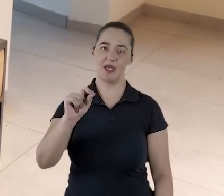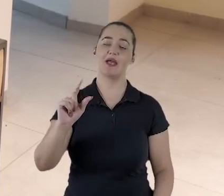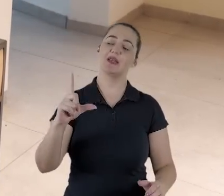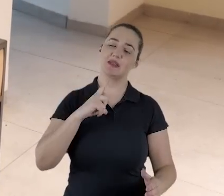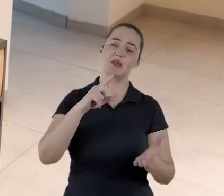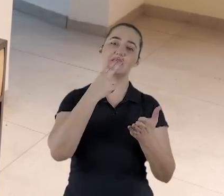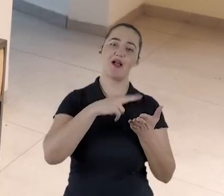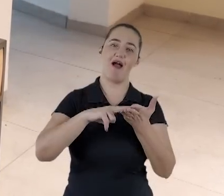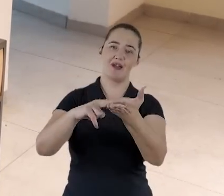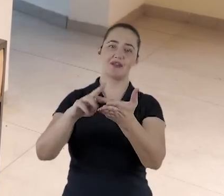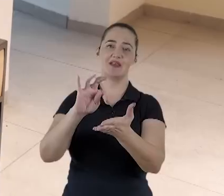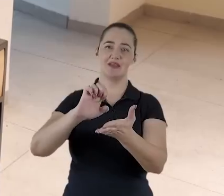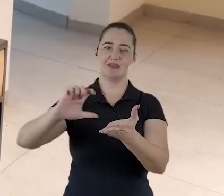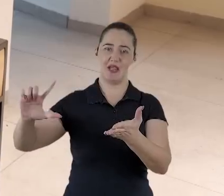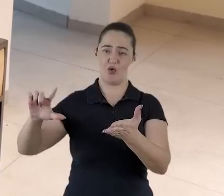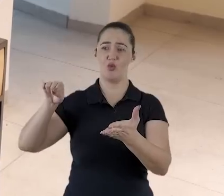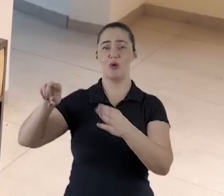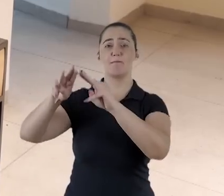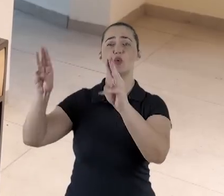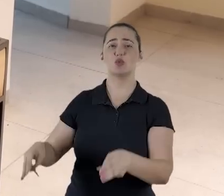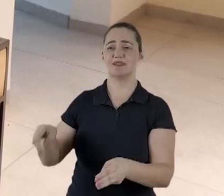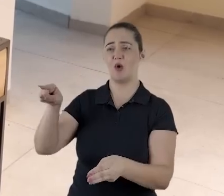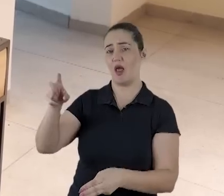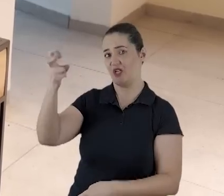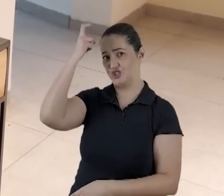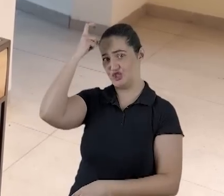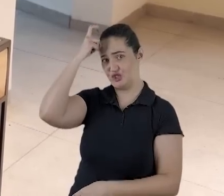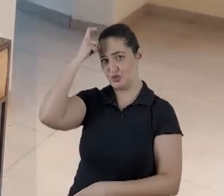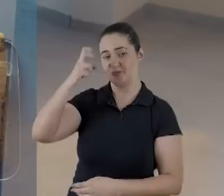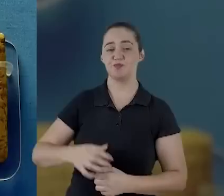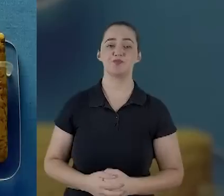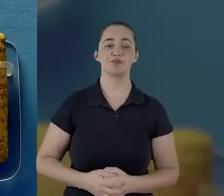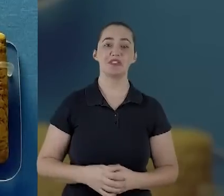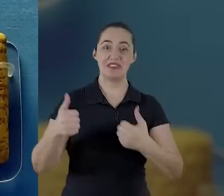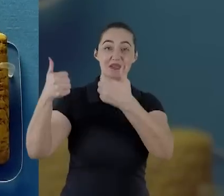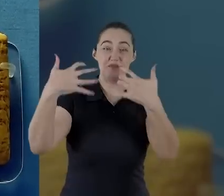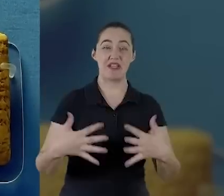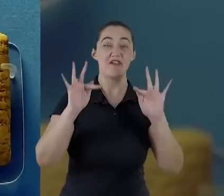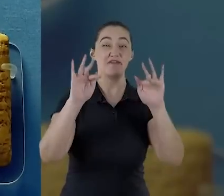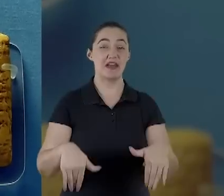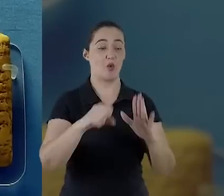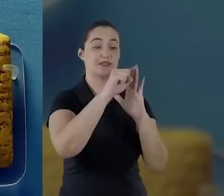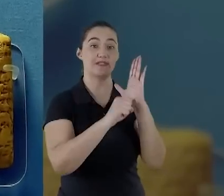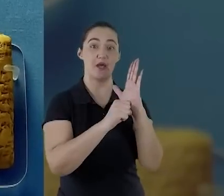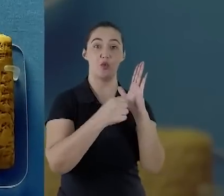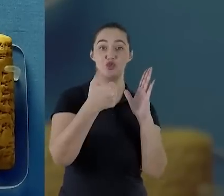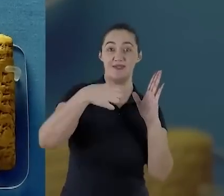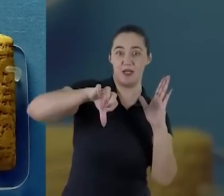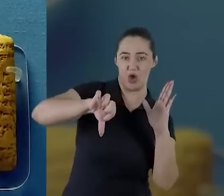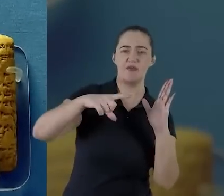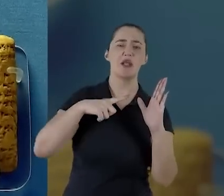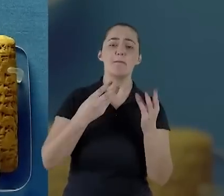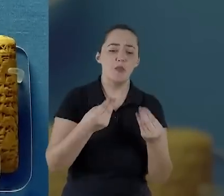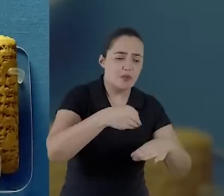famosas cartas de Tel el Amarna, que hoje estão no Museu do Cairo, no Egito. No final do século XIX, centenas de